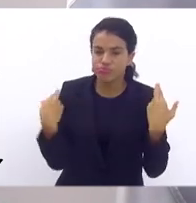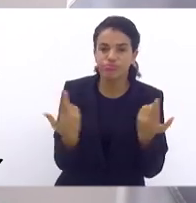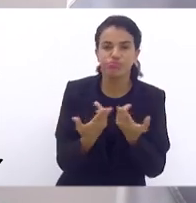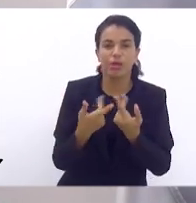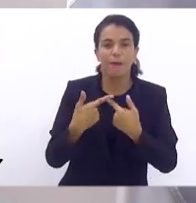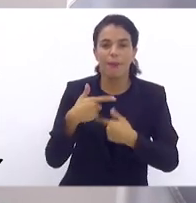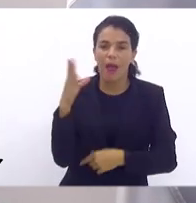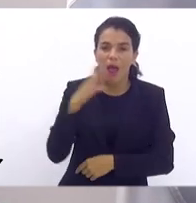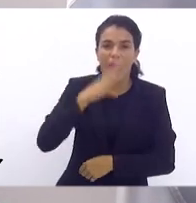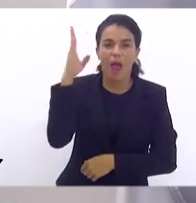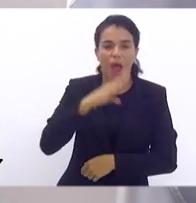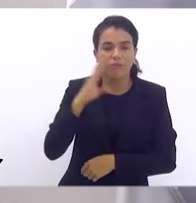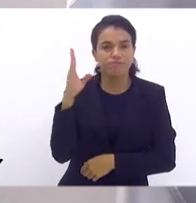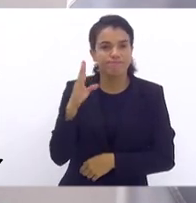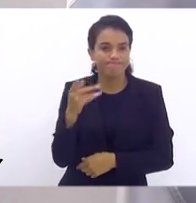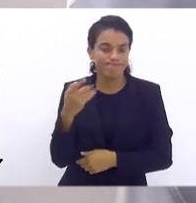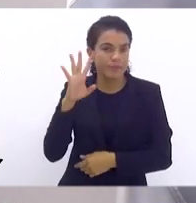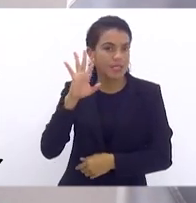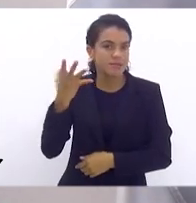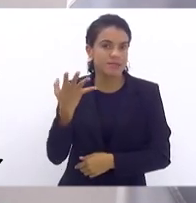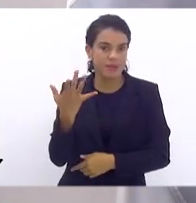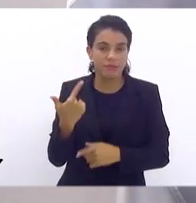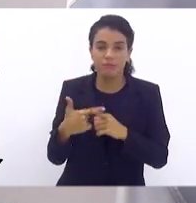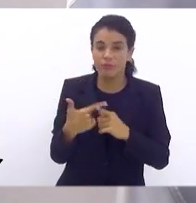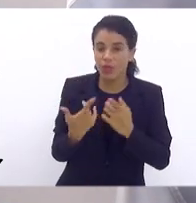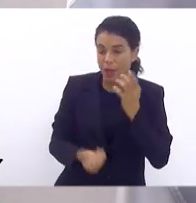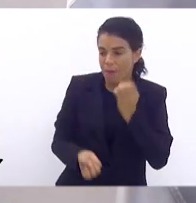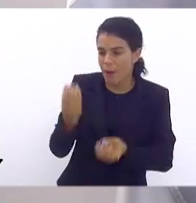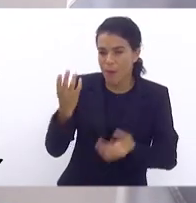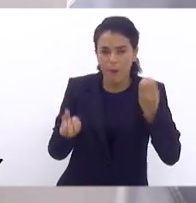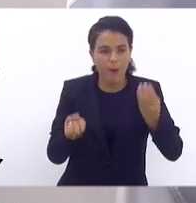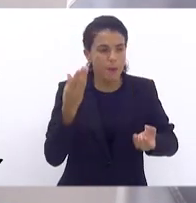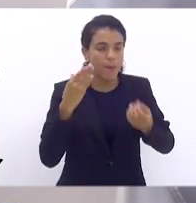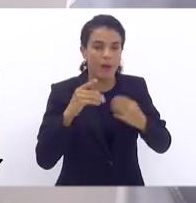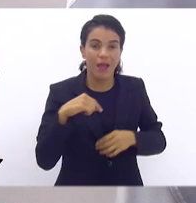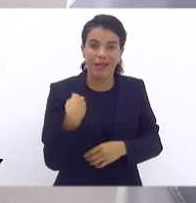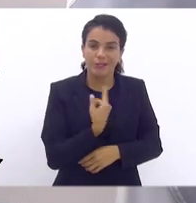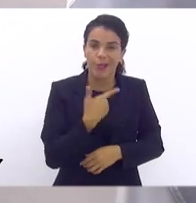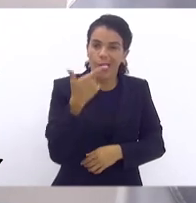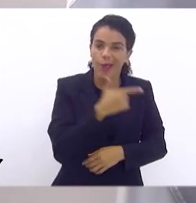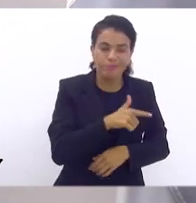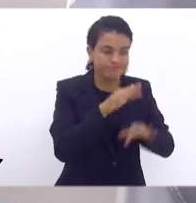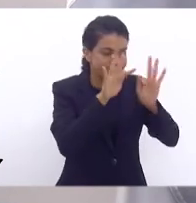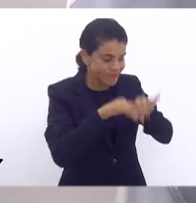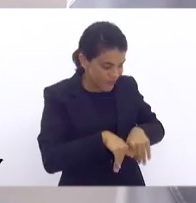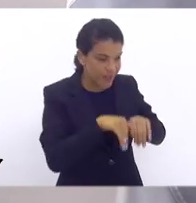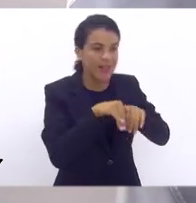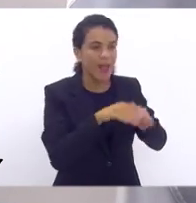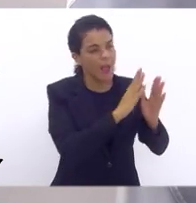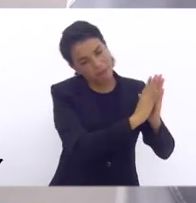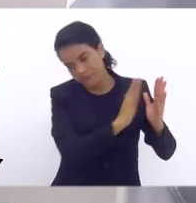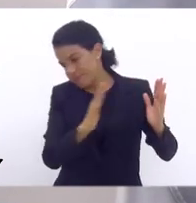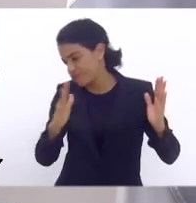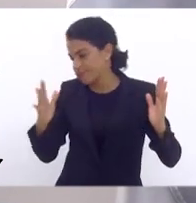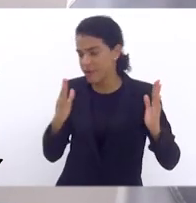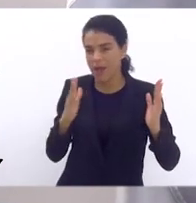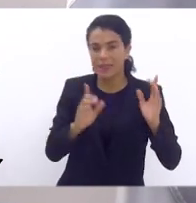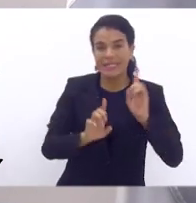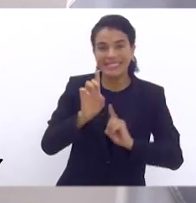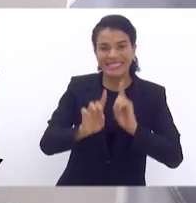rápidos porque o que tá acontecendo é que quando você consegue finalizar o processo